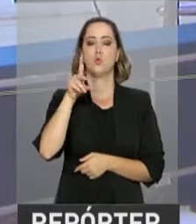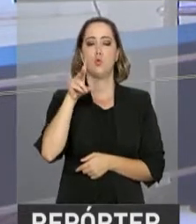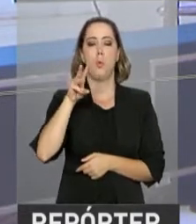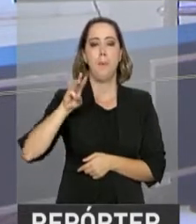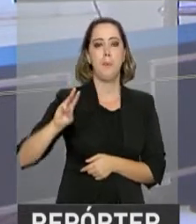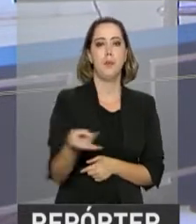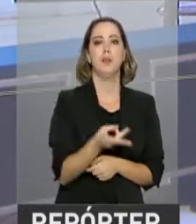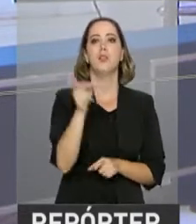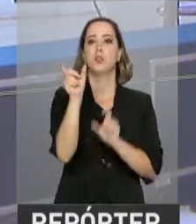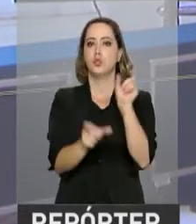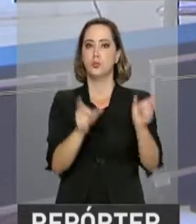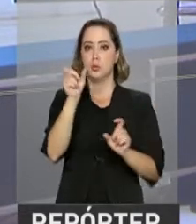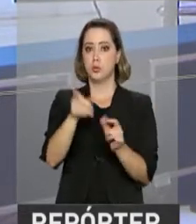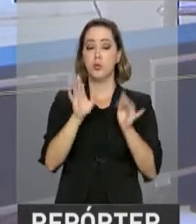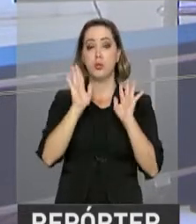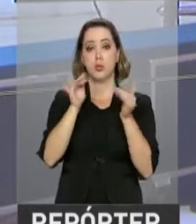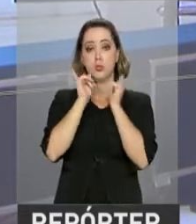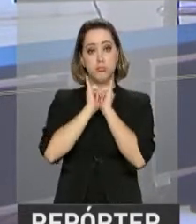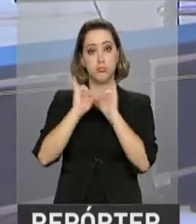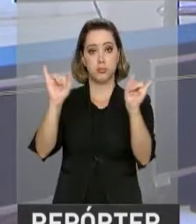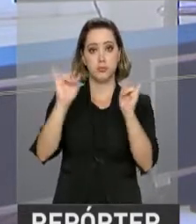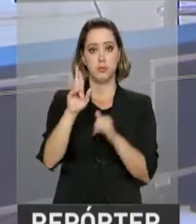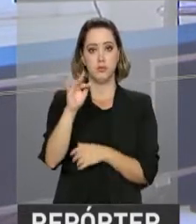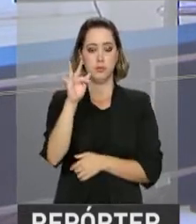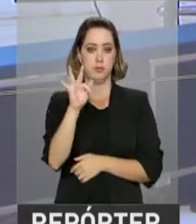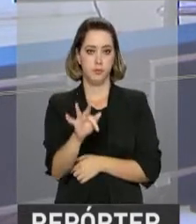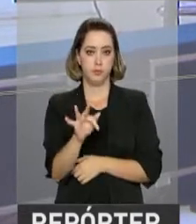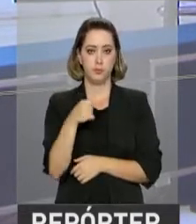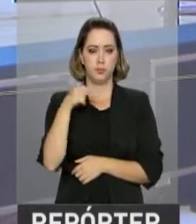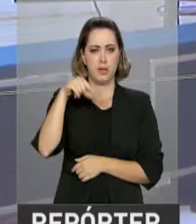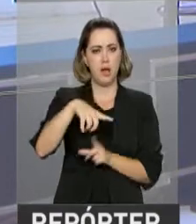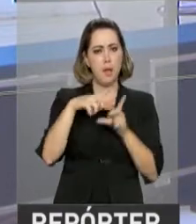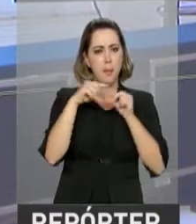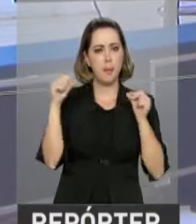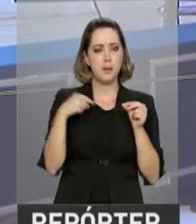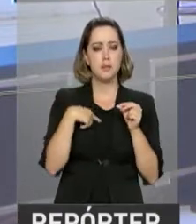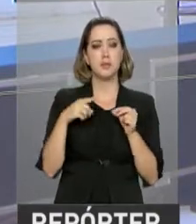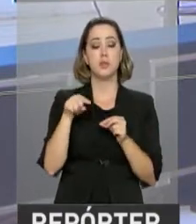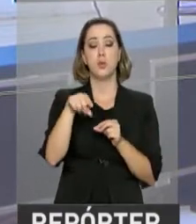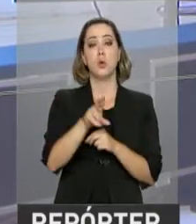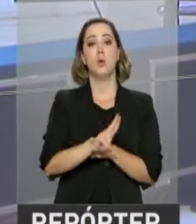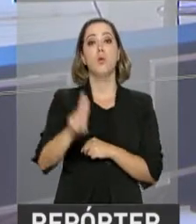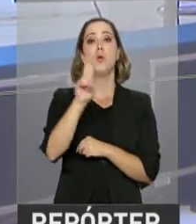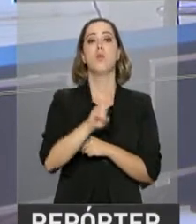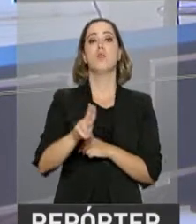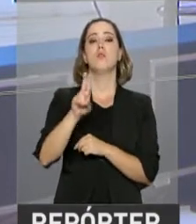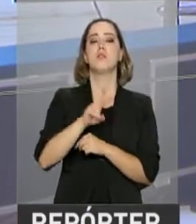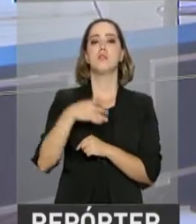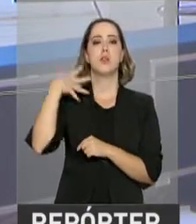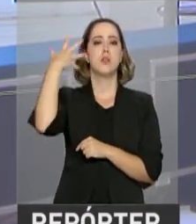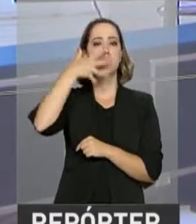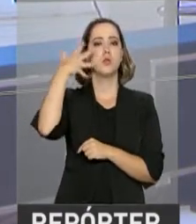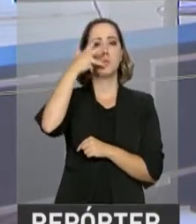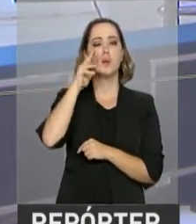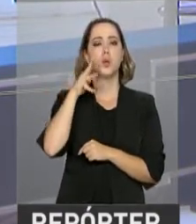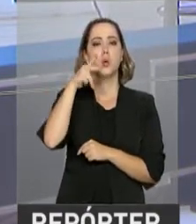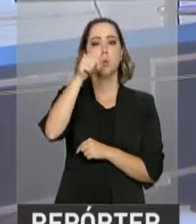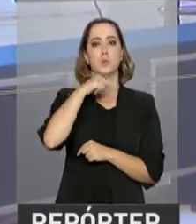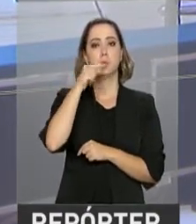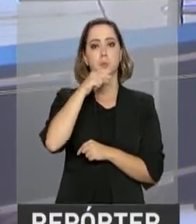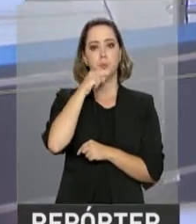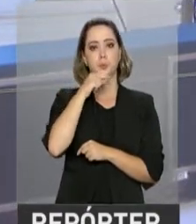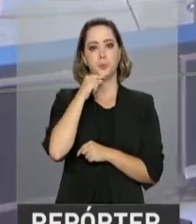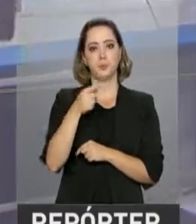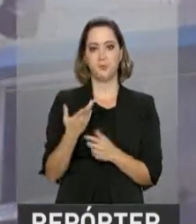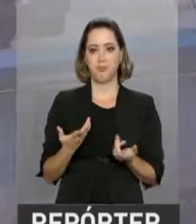declarações já foram recebidas pela receita federal em brasília uma universidade está esclarecendo as dúvidas da população sobre